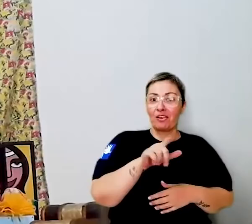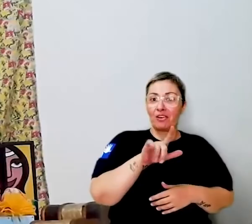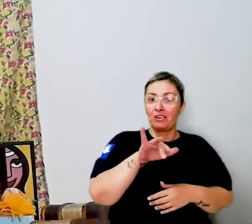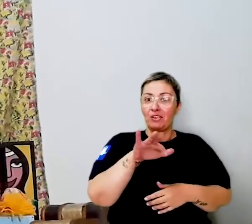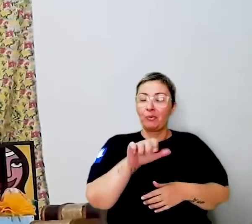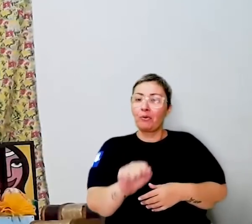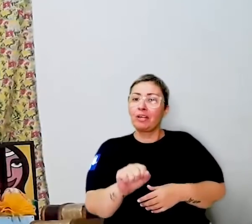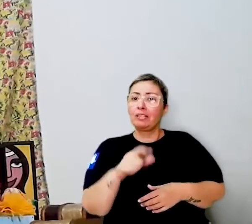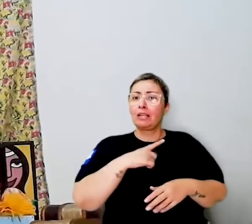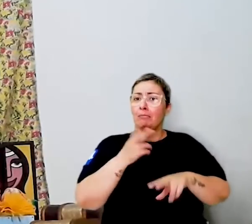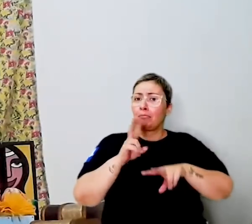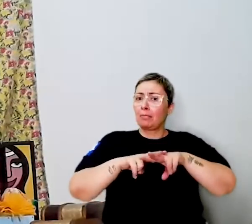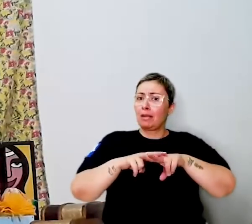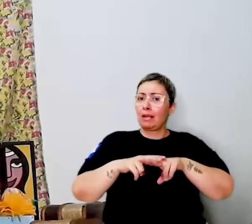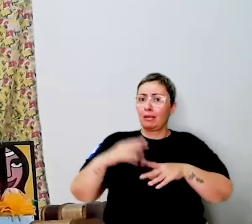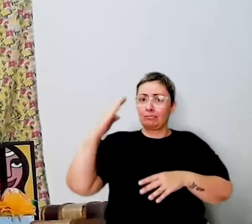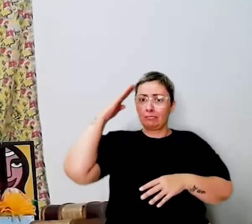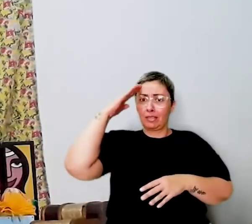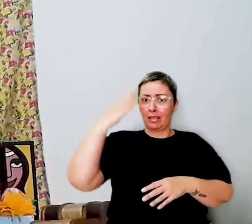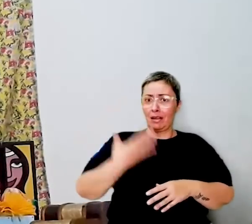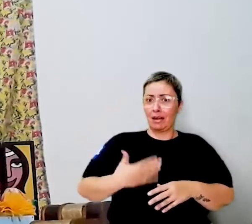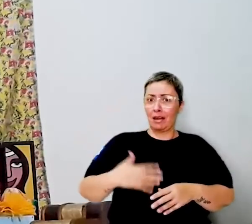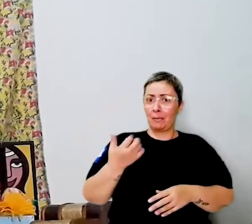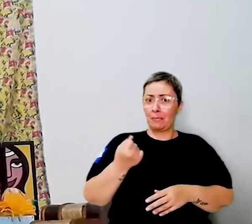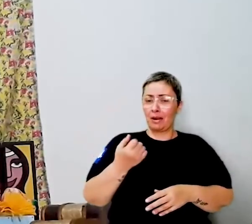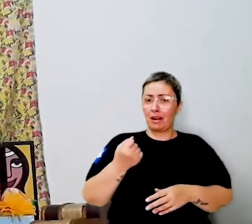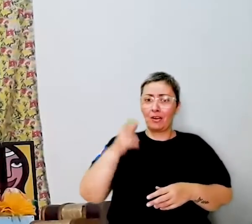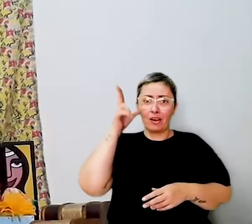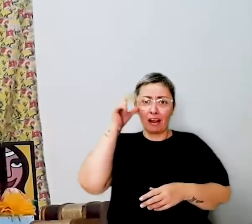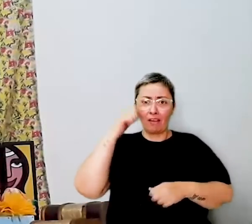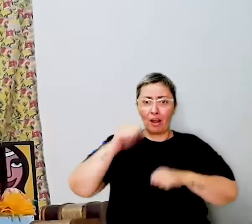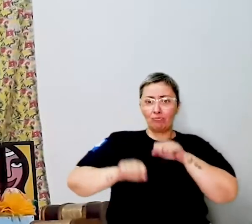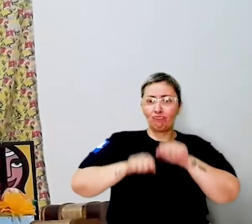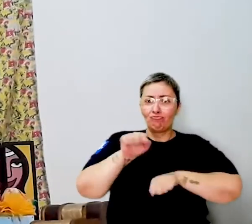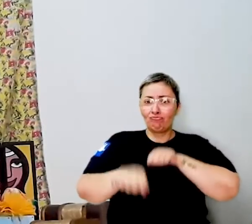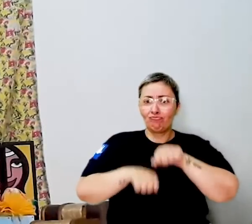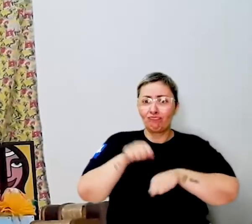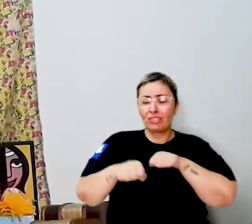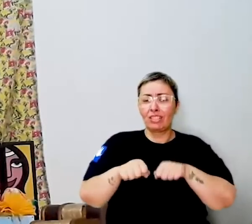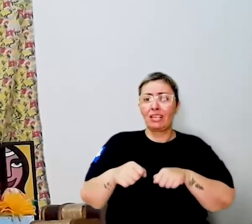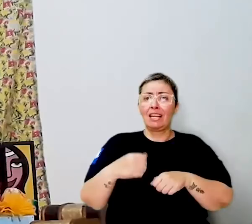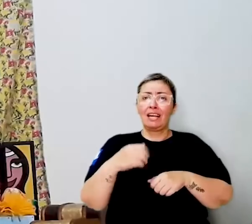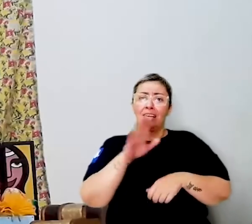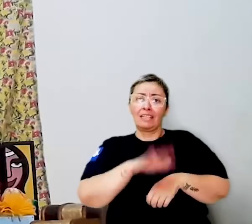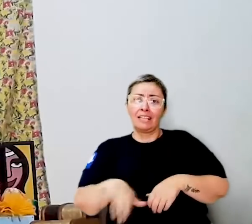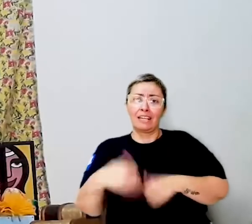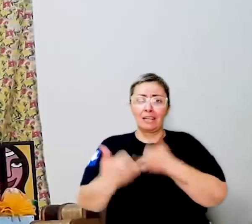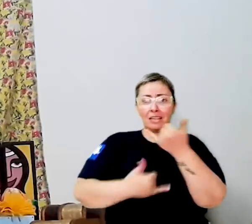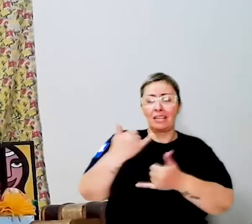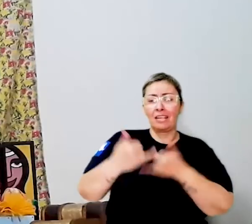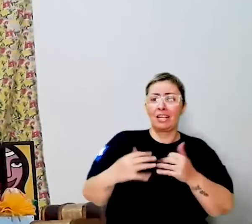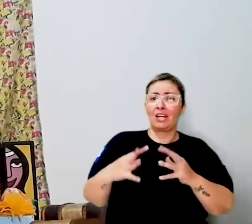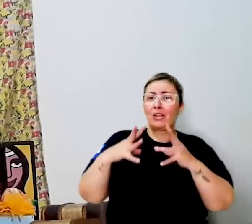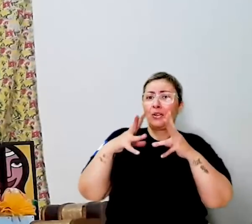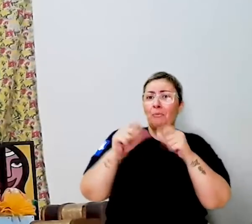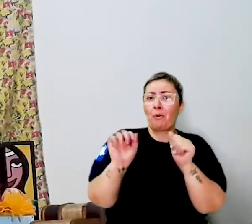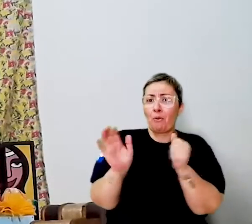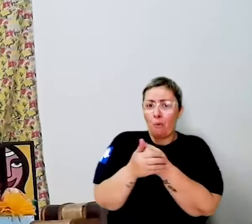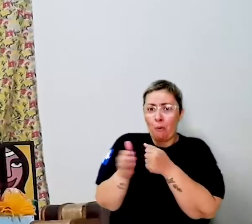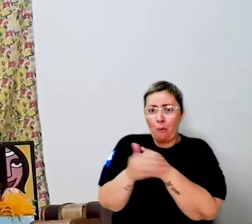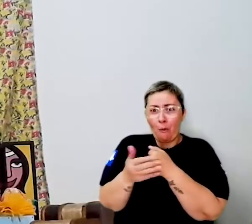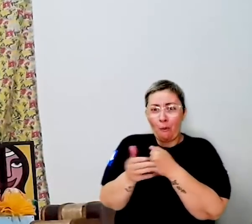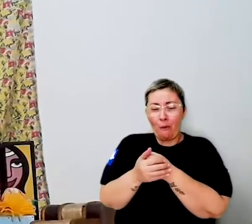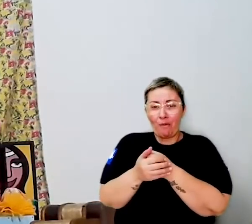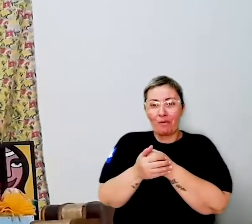está preso na marinha. Os cavalos a correr, as crianças a brincar, todo mundo a se